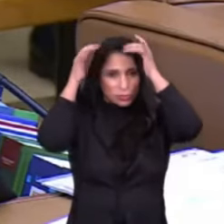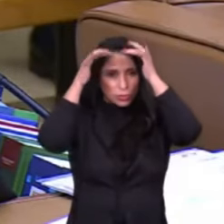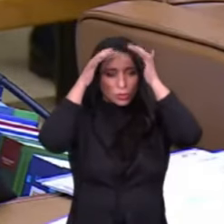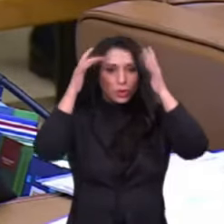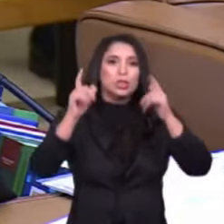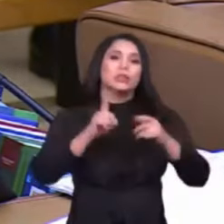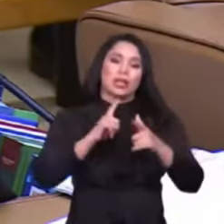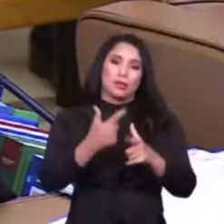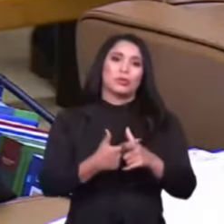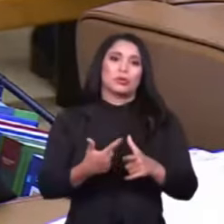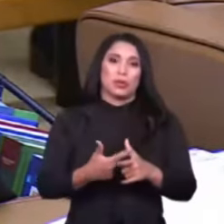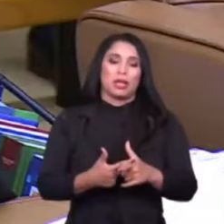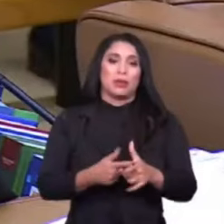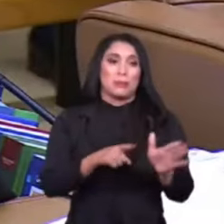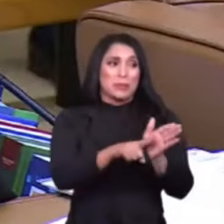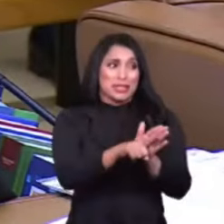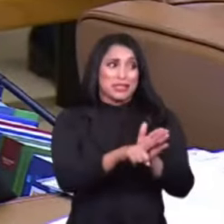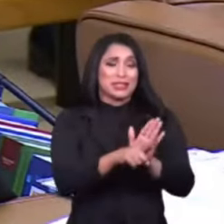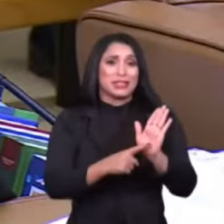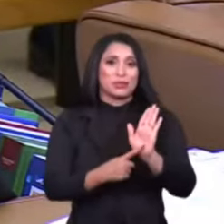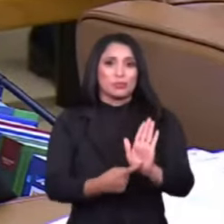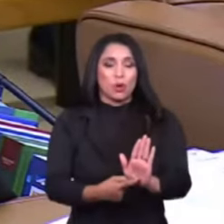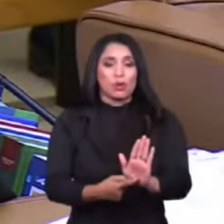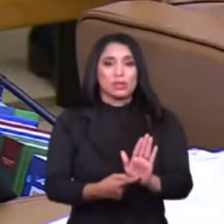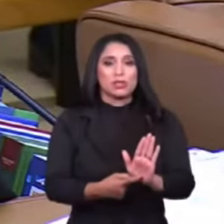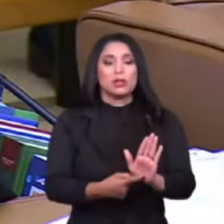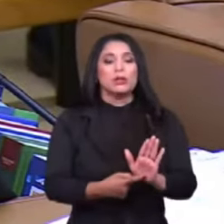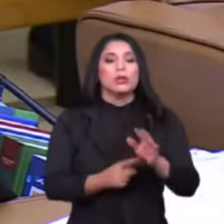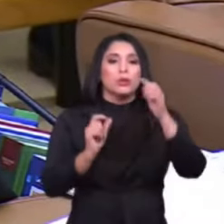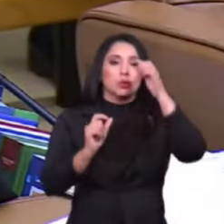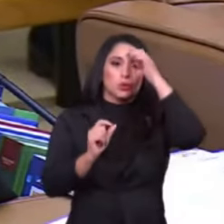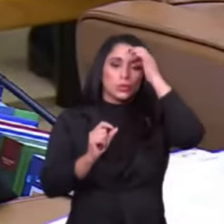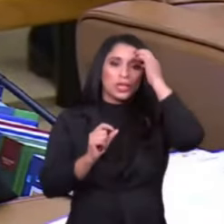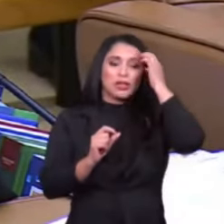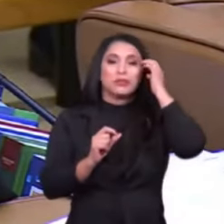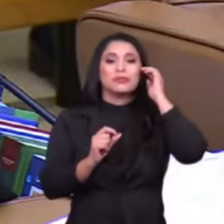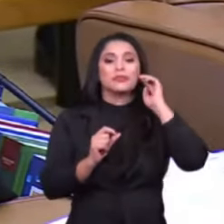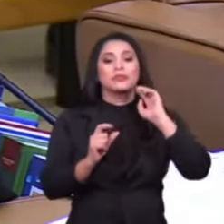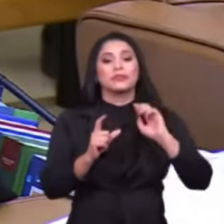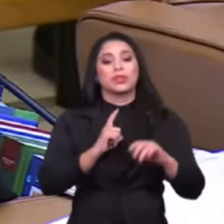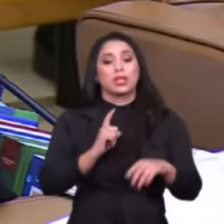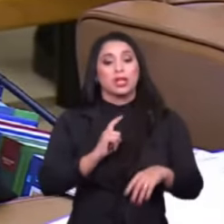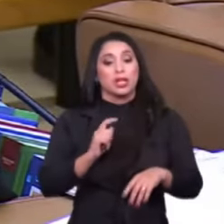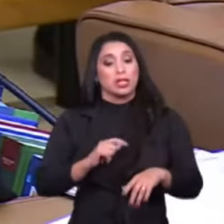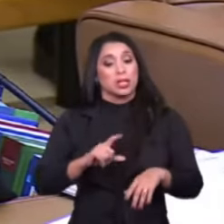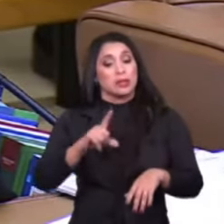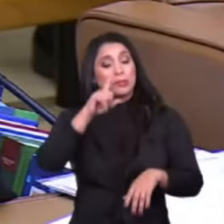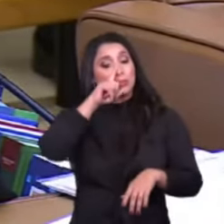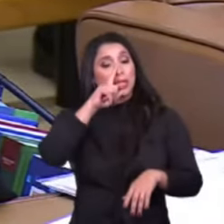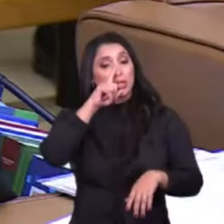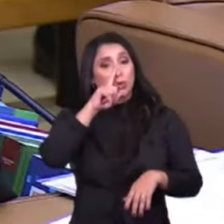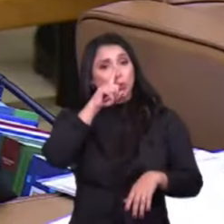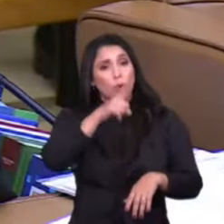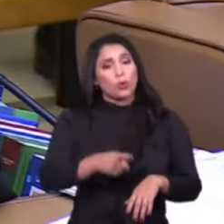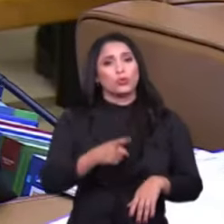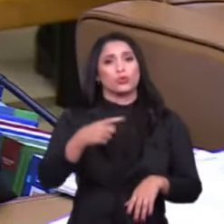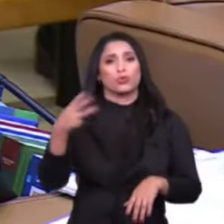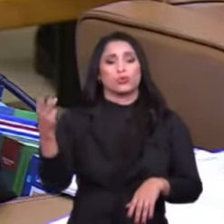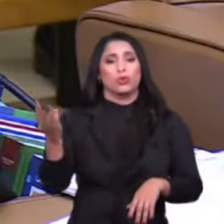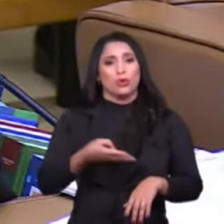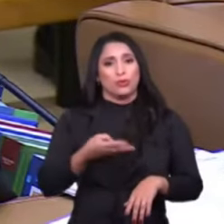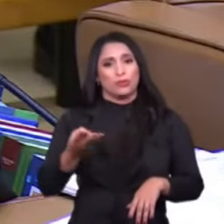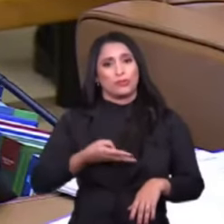Diversas pesquisas indicam o preocupante declínio da percepção de grave risco em fumar maconha e